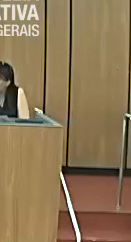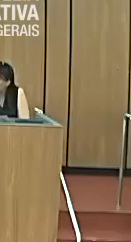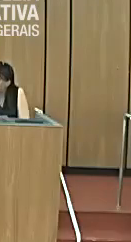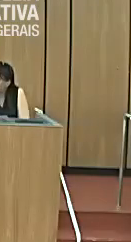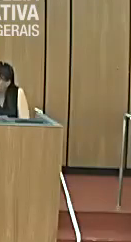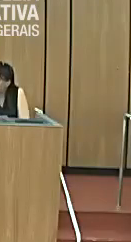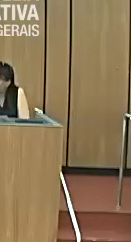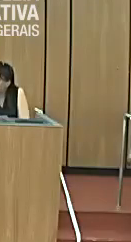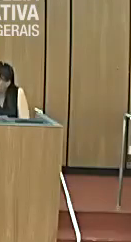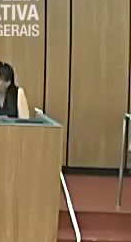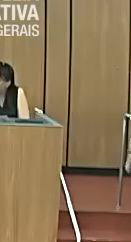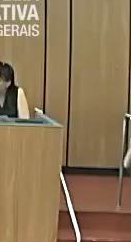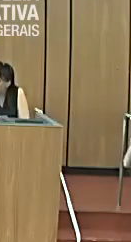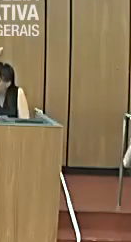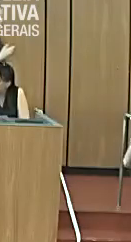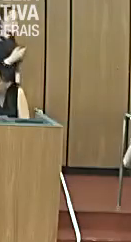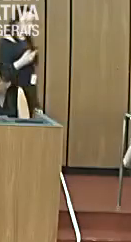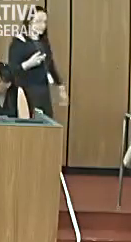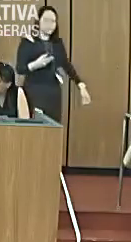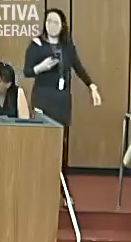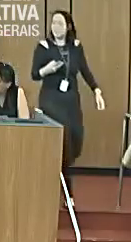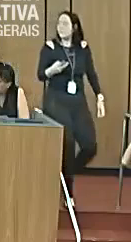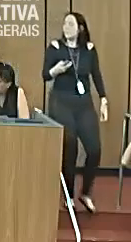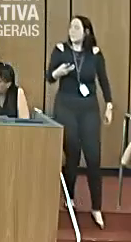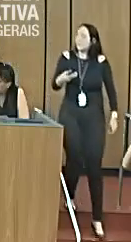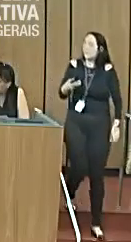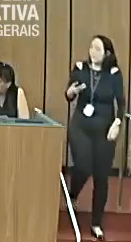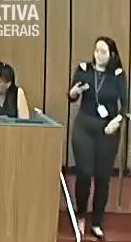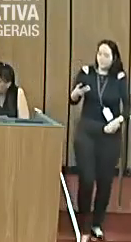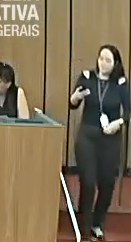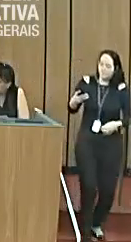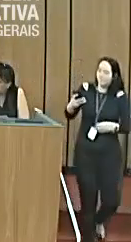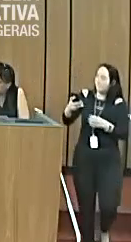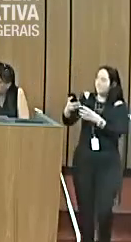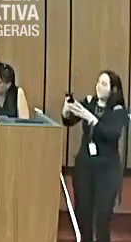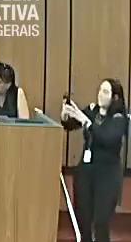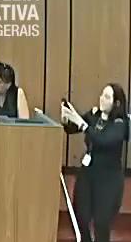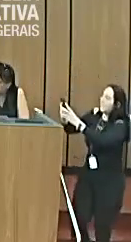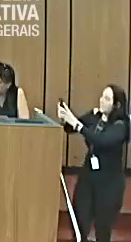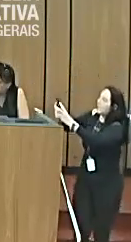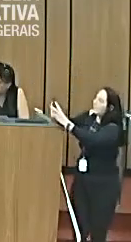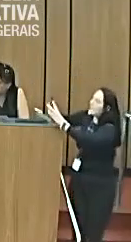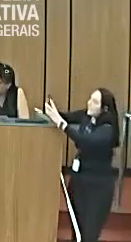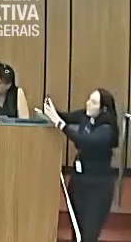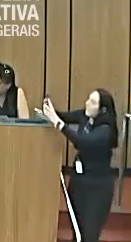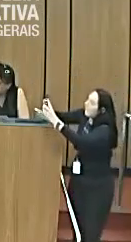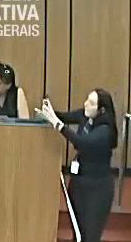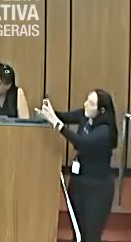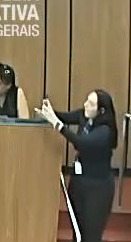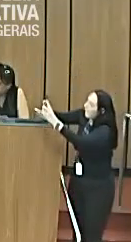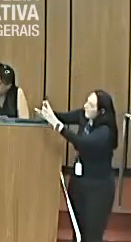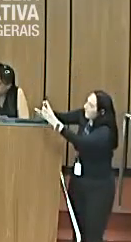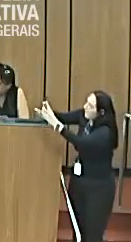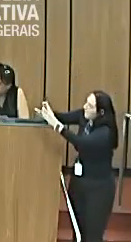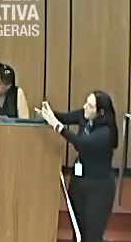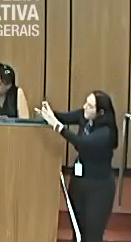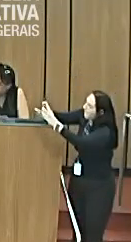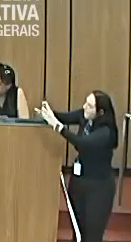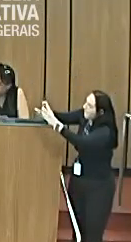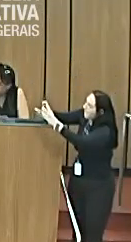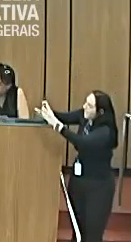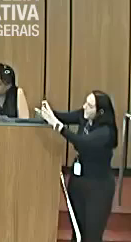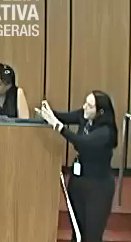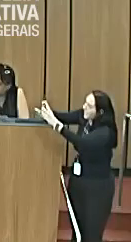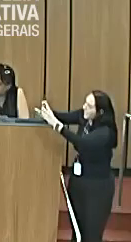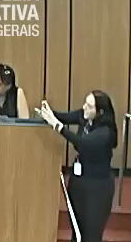claro que o formato dessa audiência pública ela difere e aqui deixar muito claro isso porque se houver